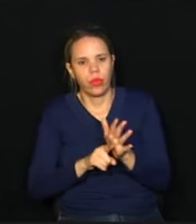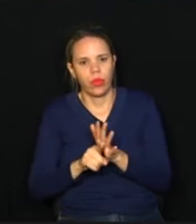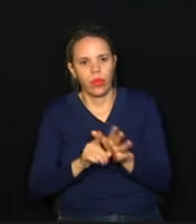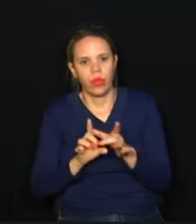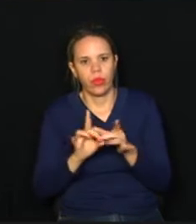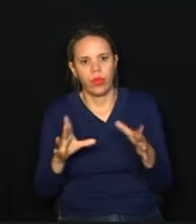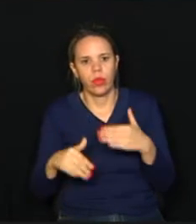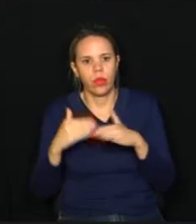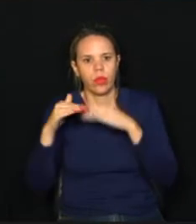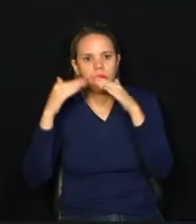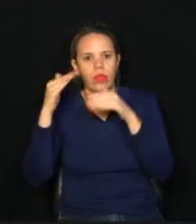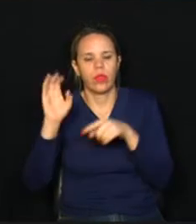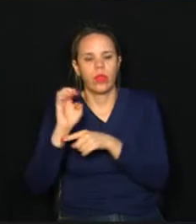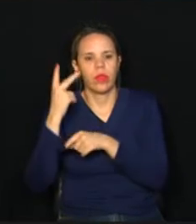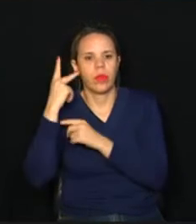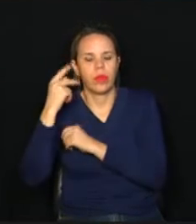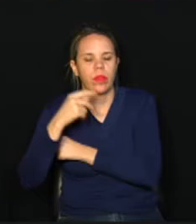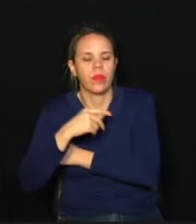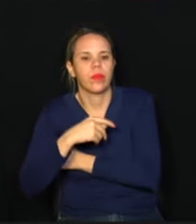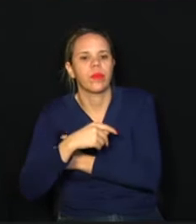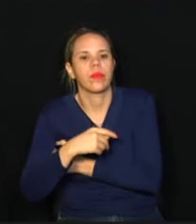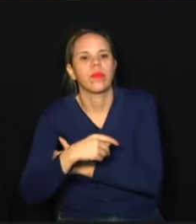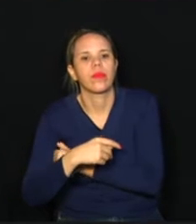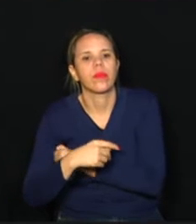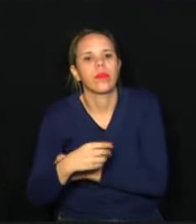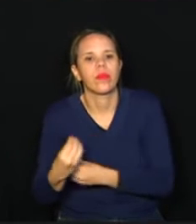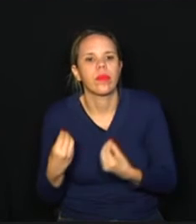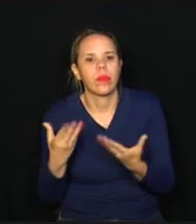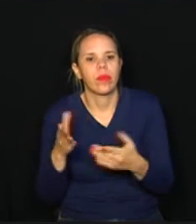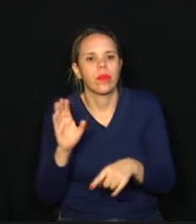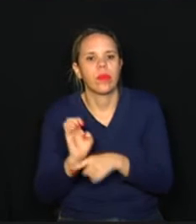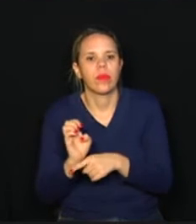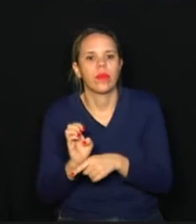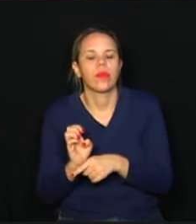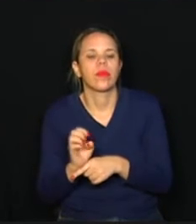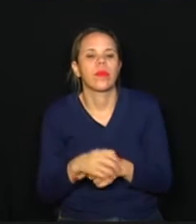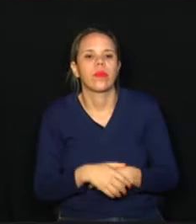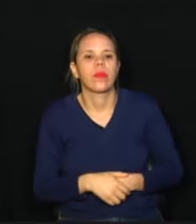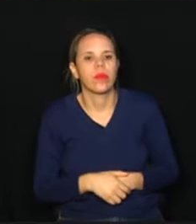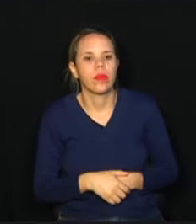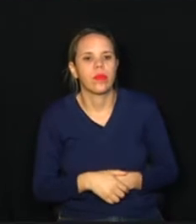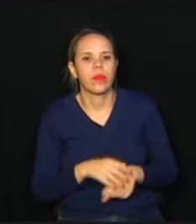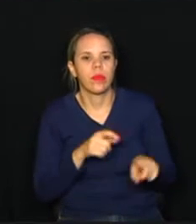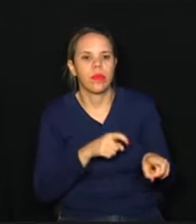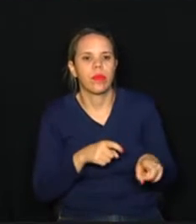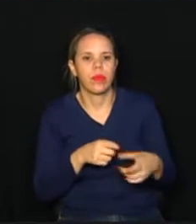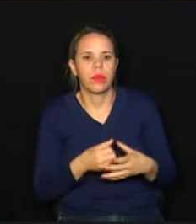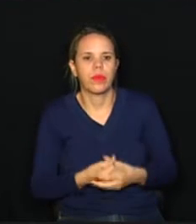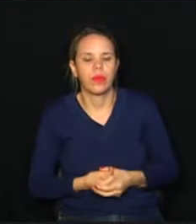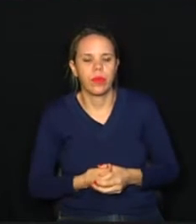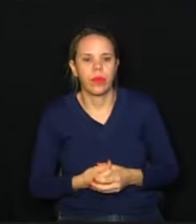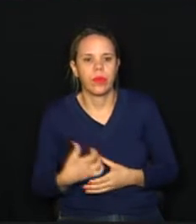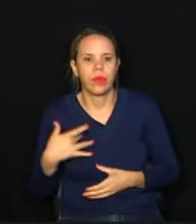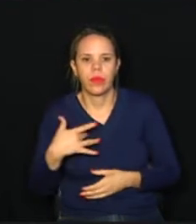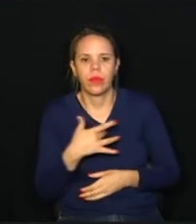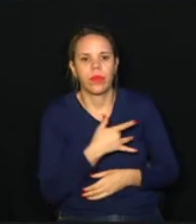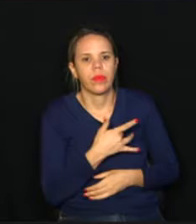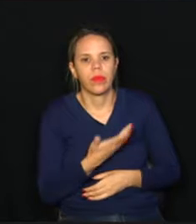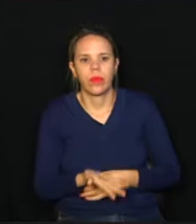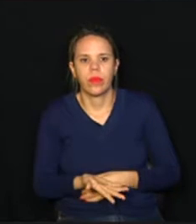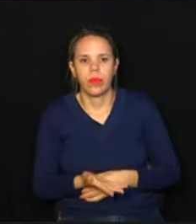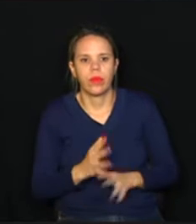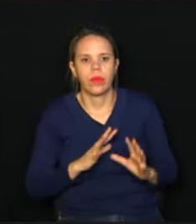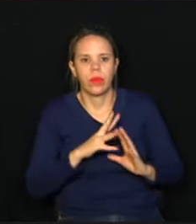permitiram o desenvolvimento do Estado de São Paulo, colocando o Estado na vanguarda da agricultura, da saúde e do